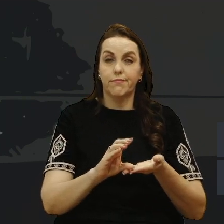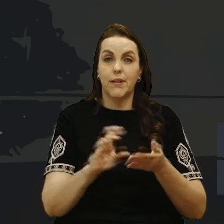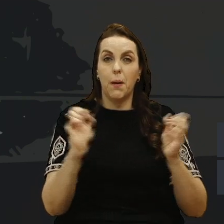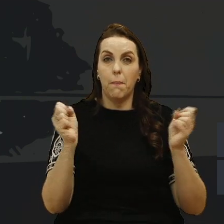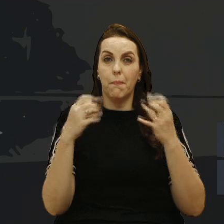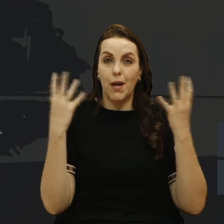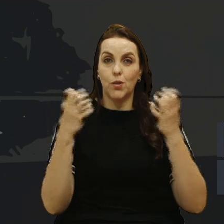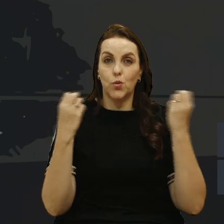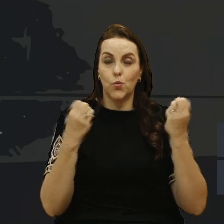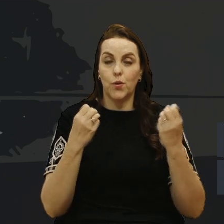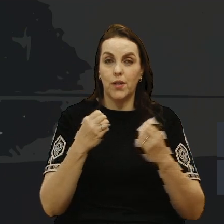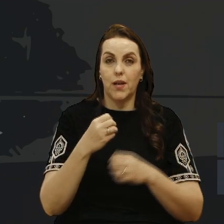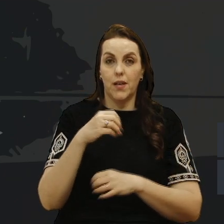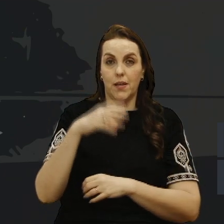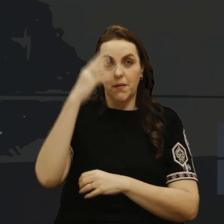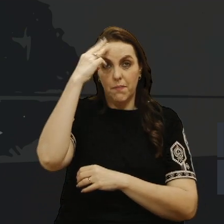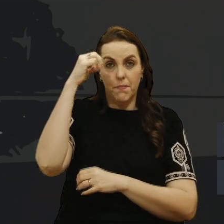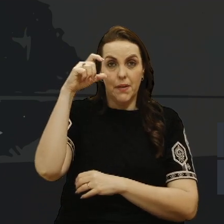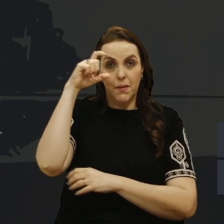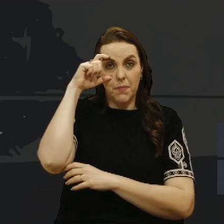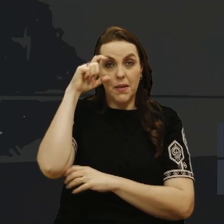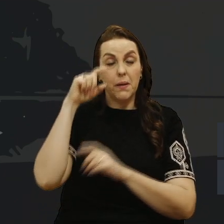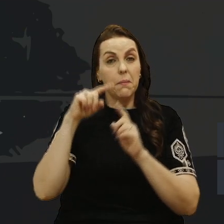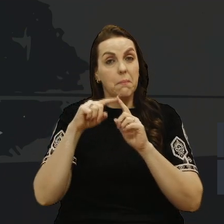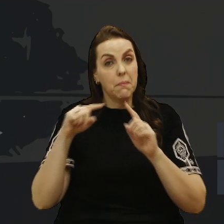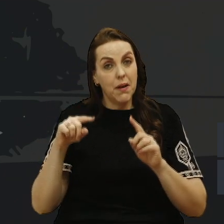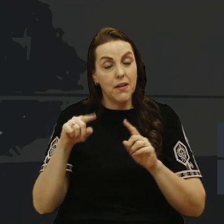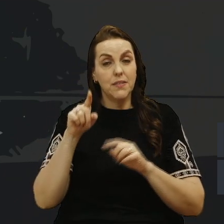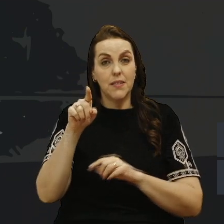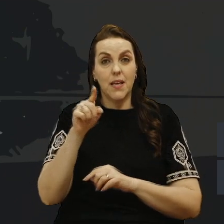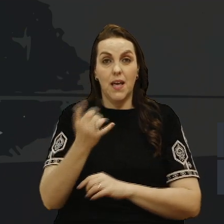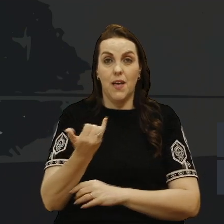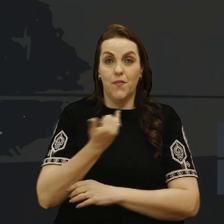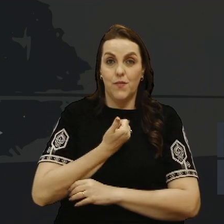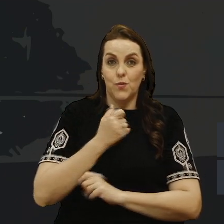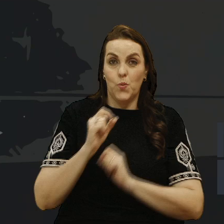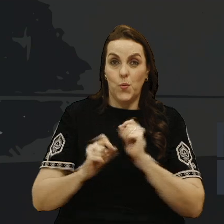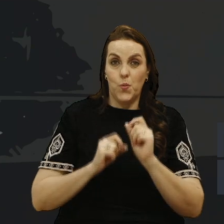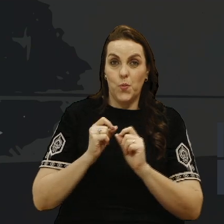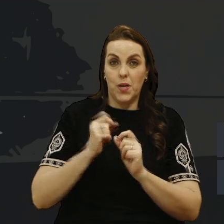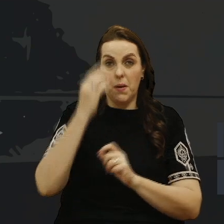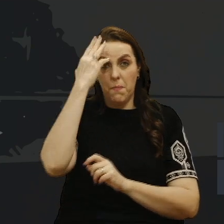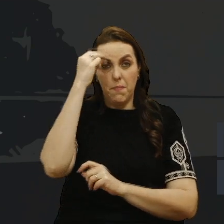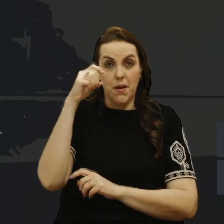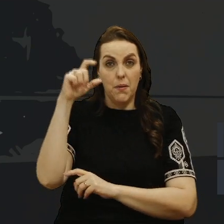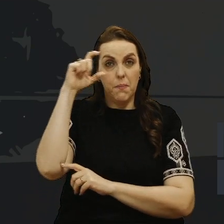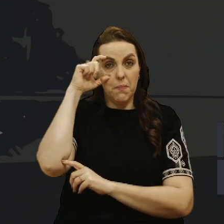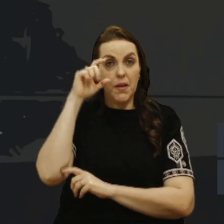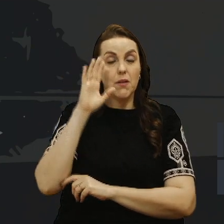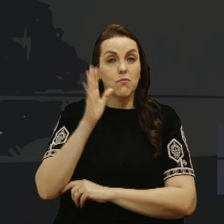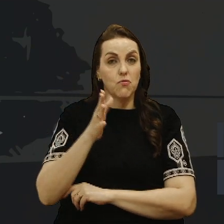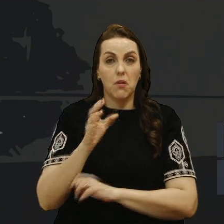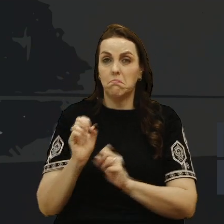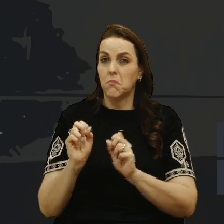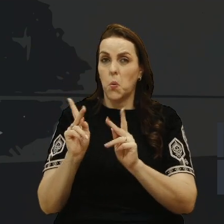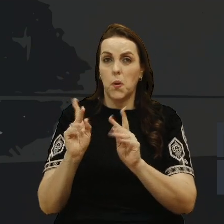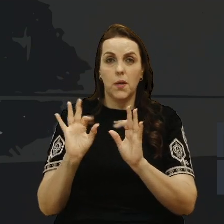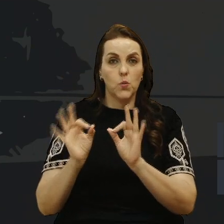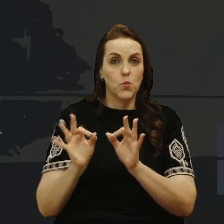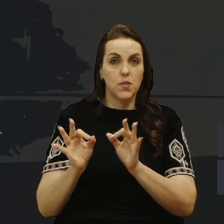Maria da Penha, né? Mas ele nos disse que Maria da Penha, as patrulhas estão ok, que